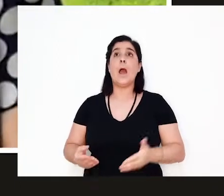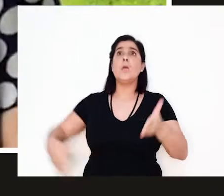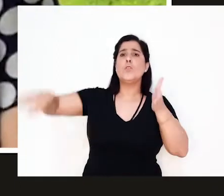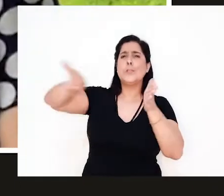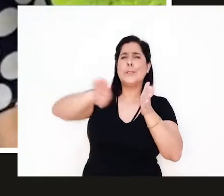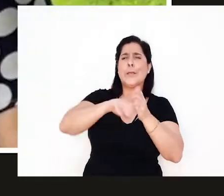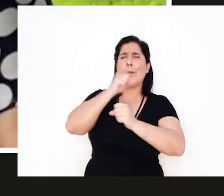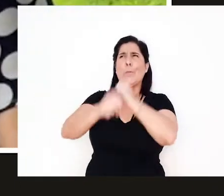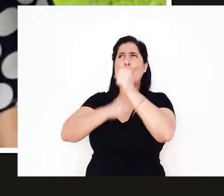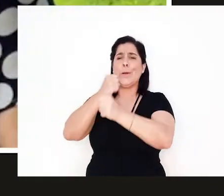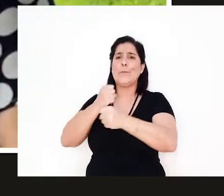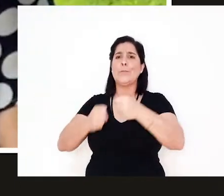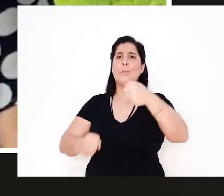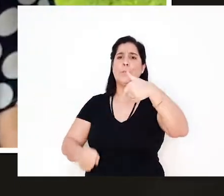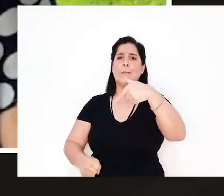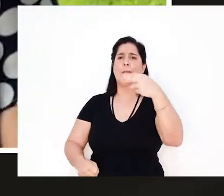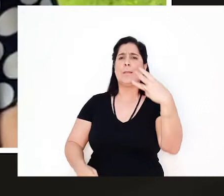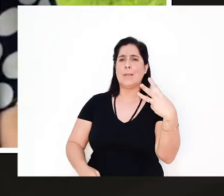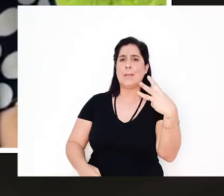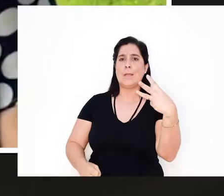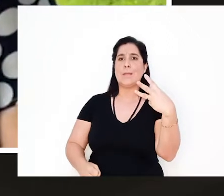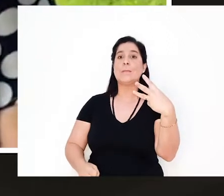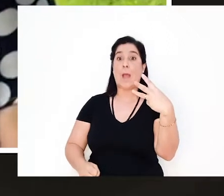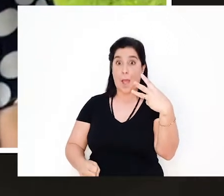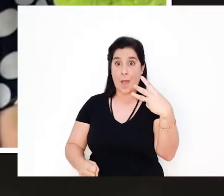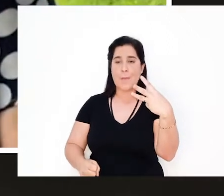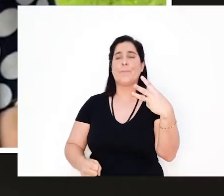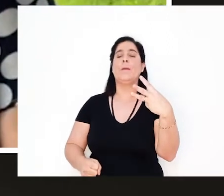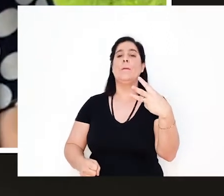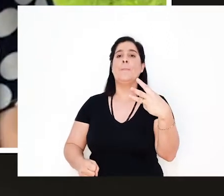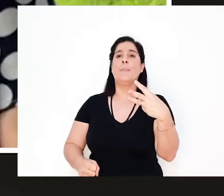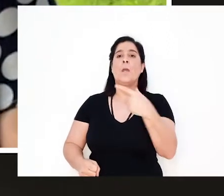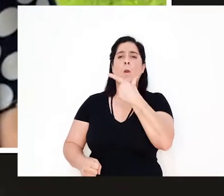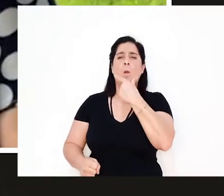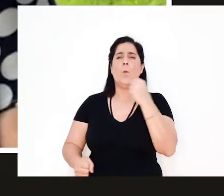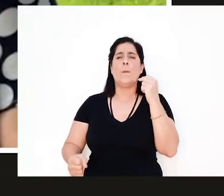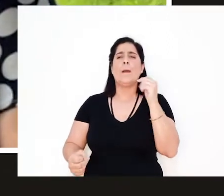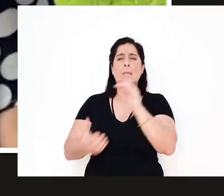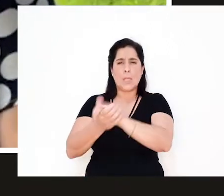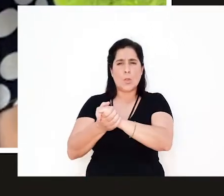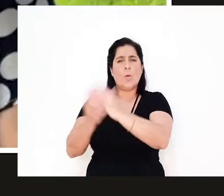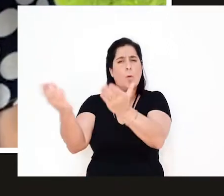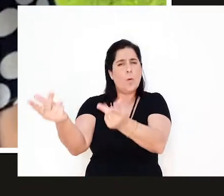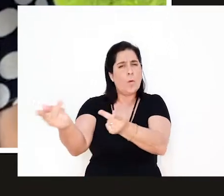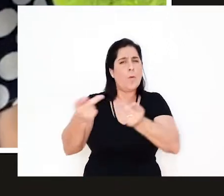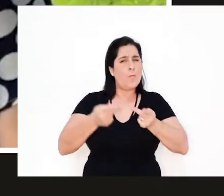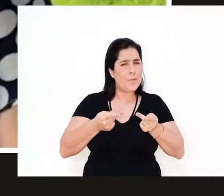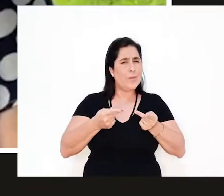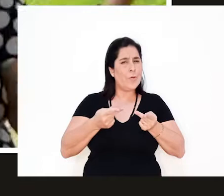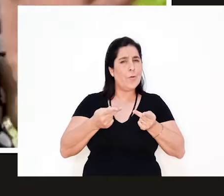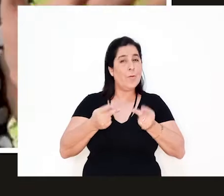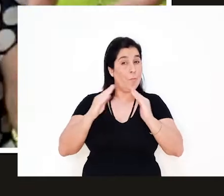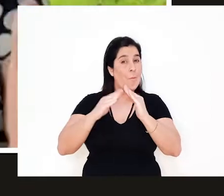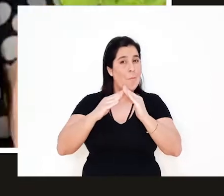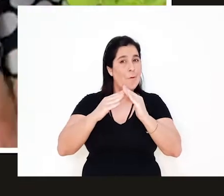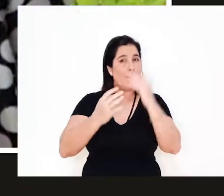Aí quando meu marido me convidou, falou assim, vamos pro sertão, você topa ir pro sertão? Eu falei, topo.